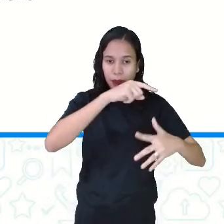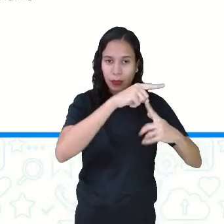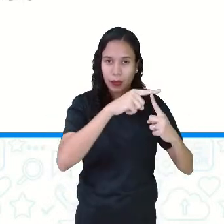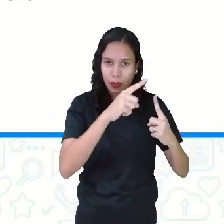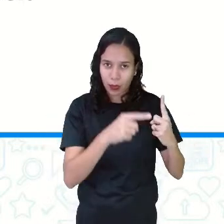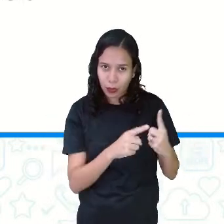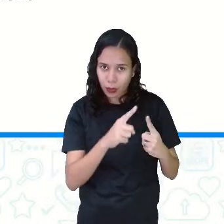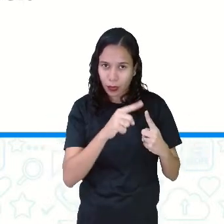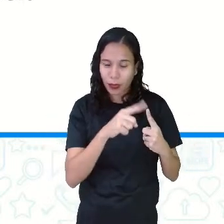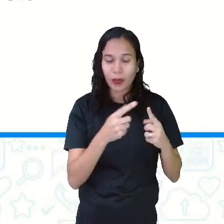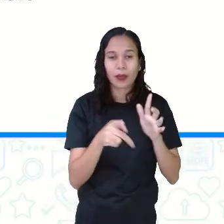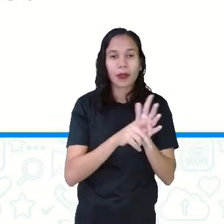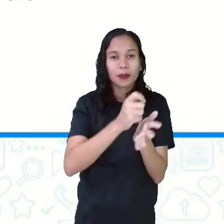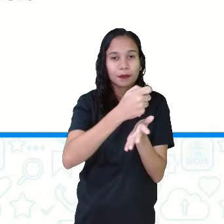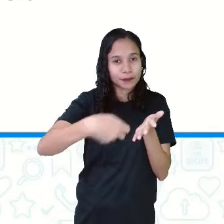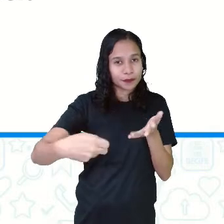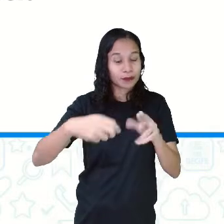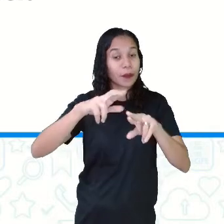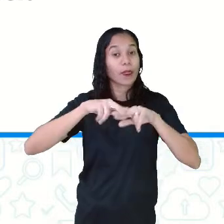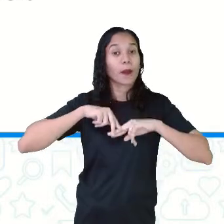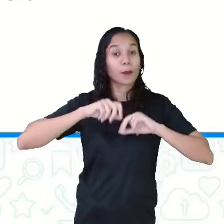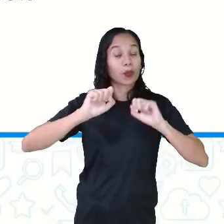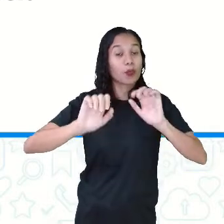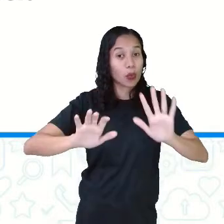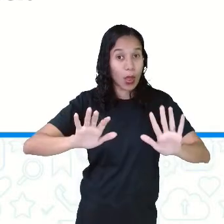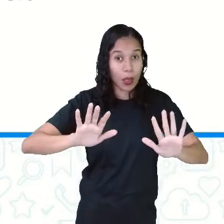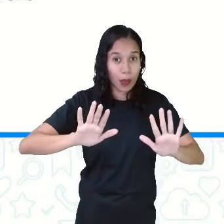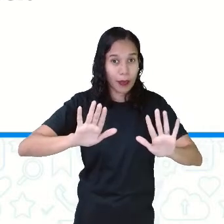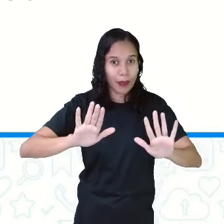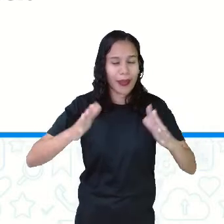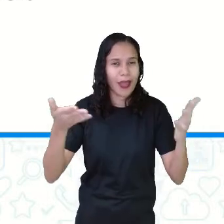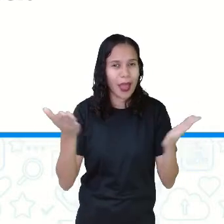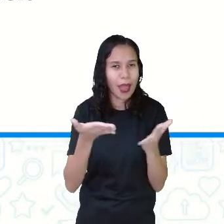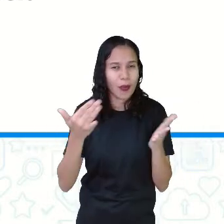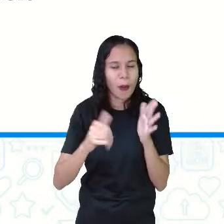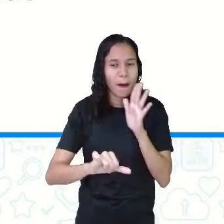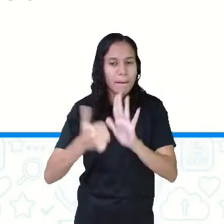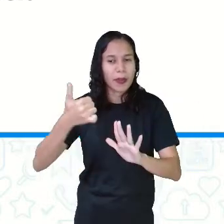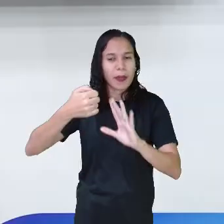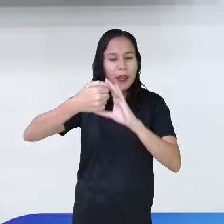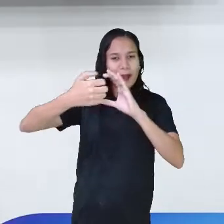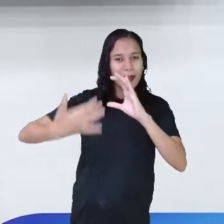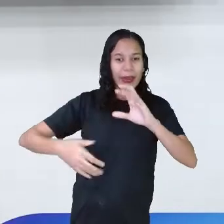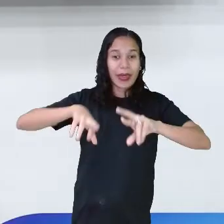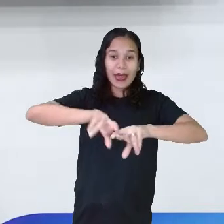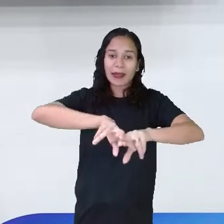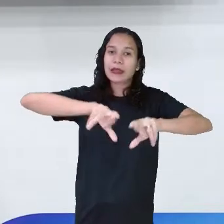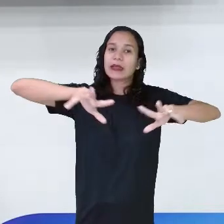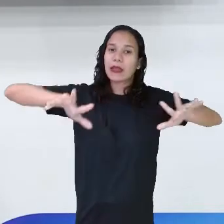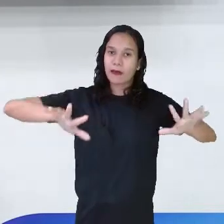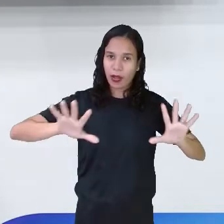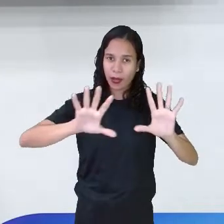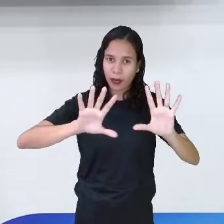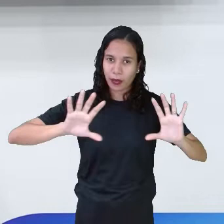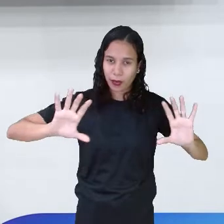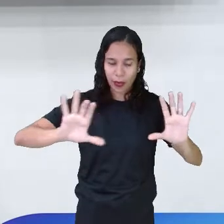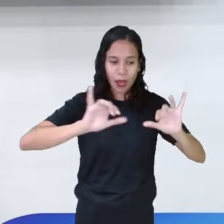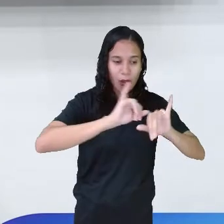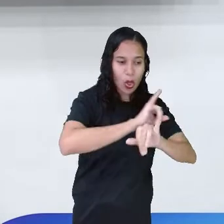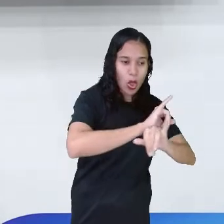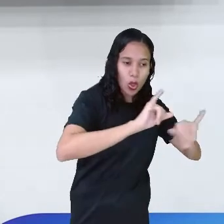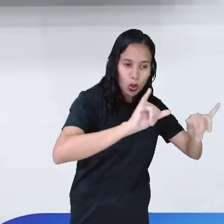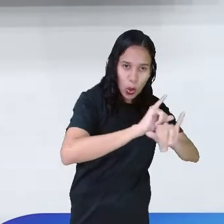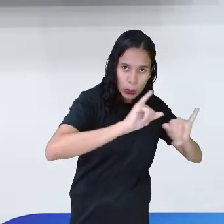de escrita, para tudo o quinto ano. Chegamos no primeiro ponto que diferencia